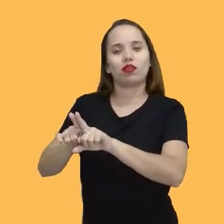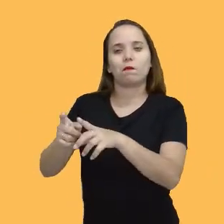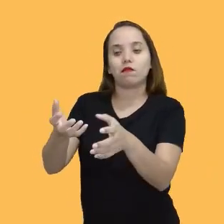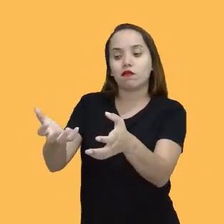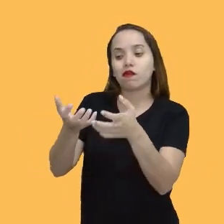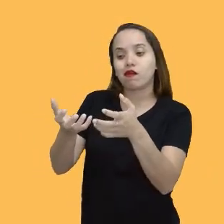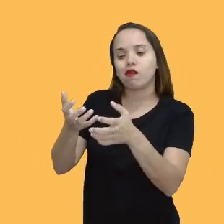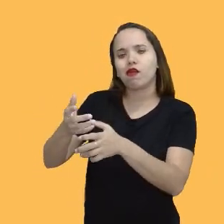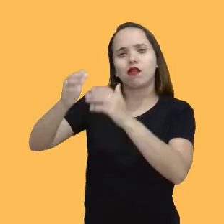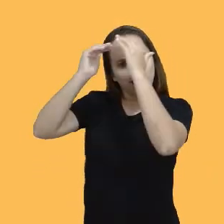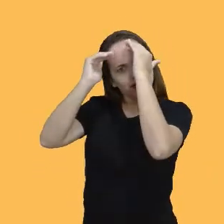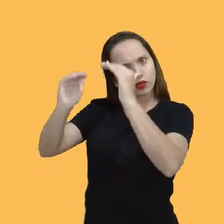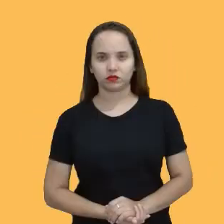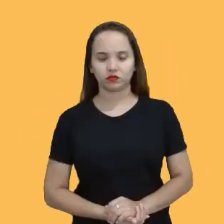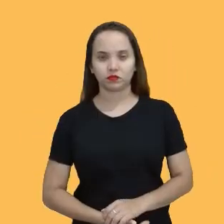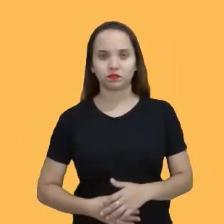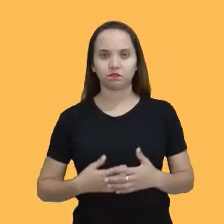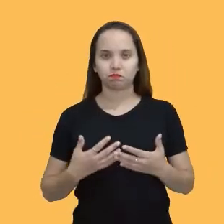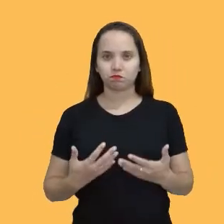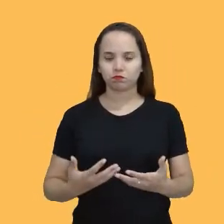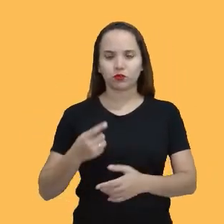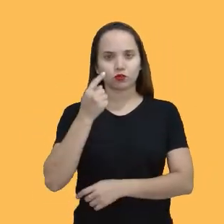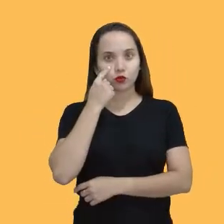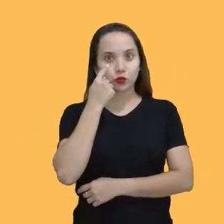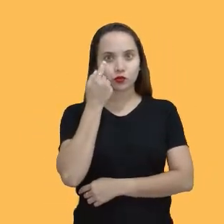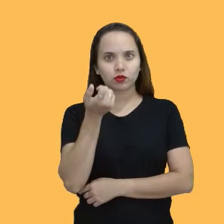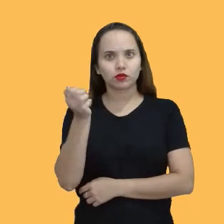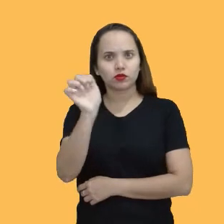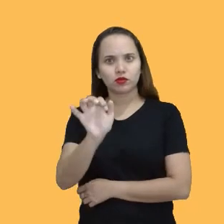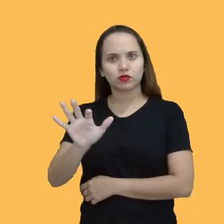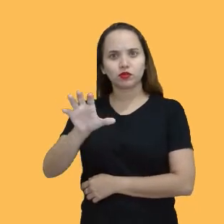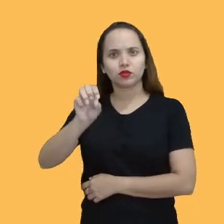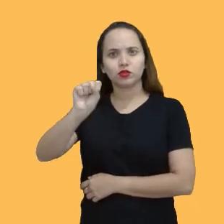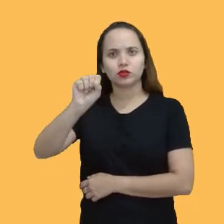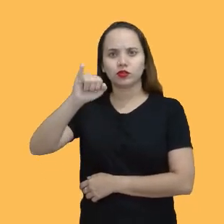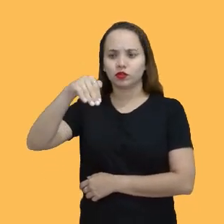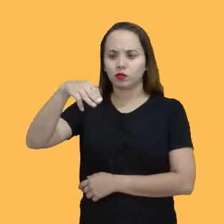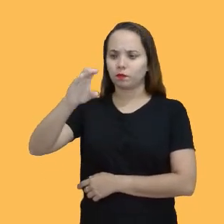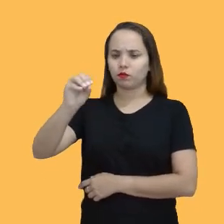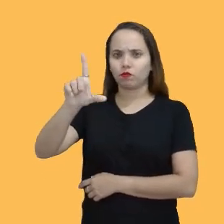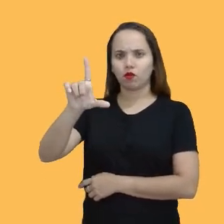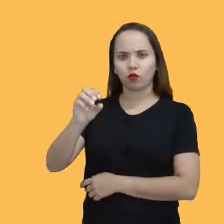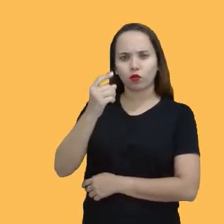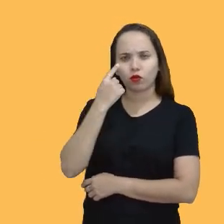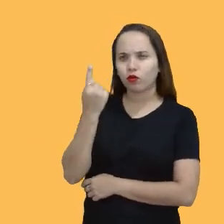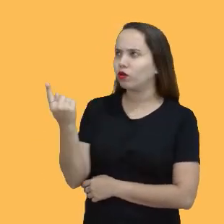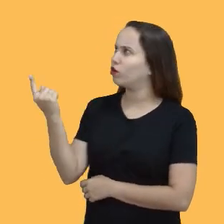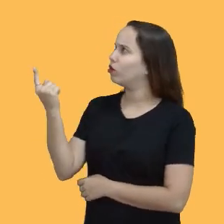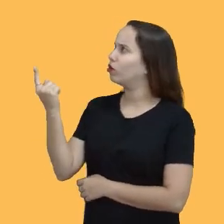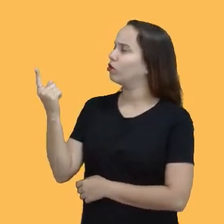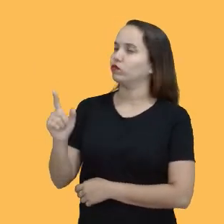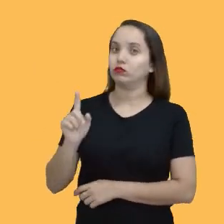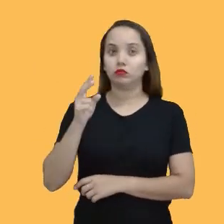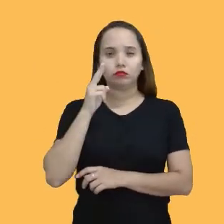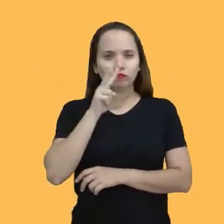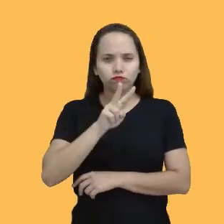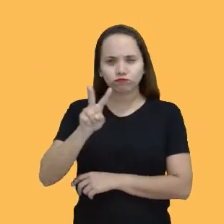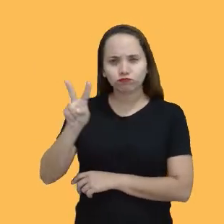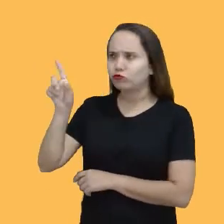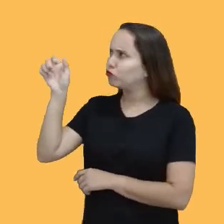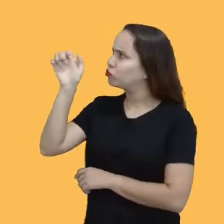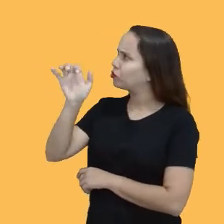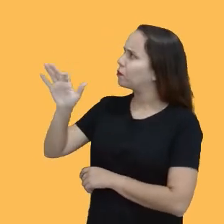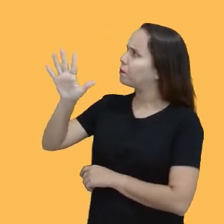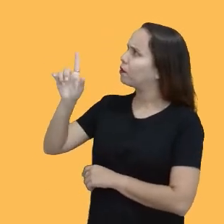querer ser respeitado, não é? Pessoal, vejam aí esse símbolo. Só esse símbolo em si, ó, quando vocês verem esse símbolo,